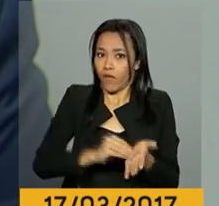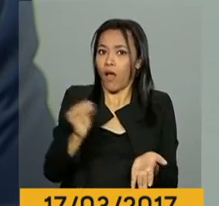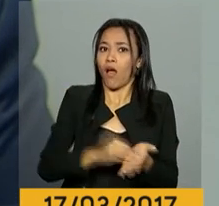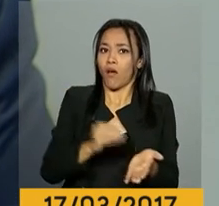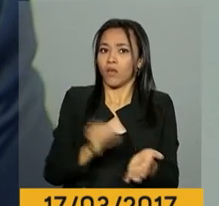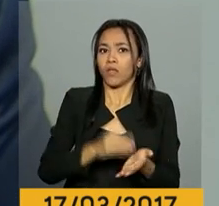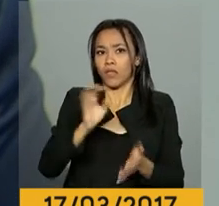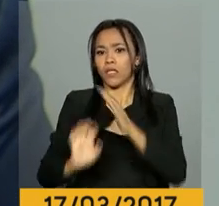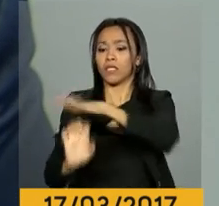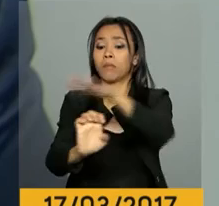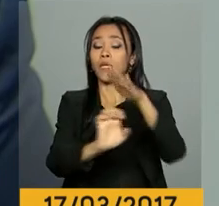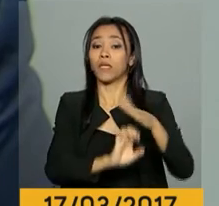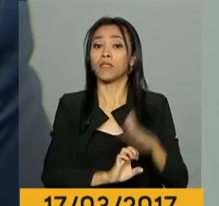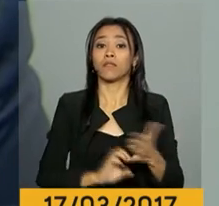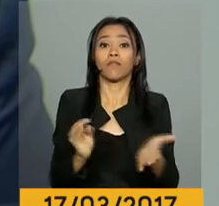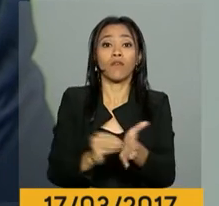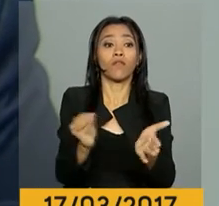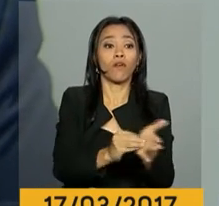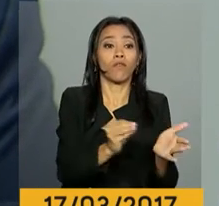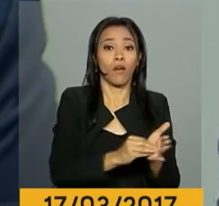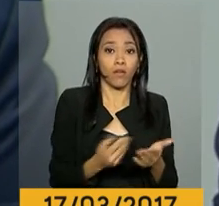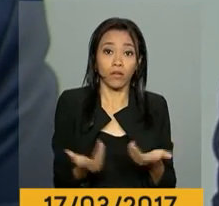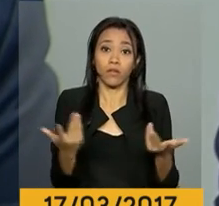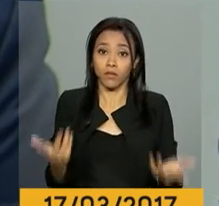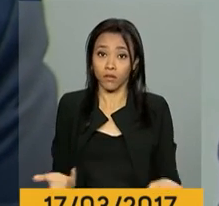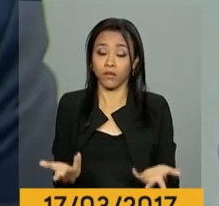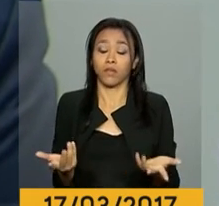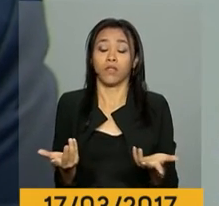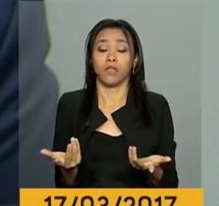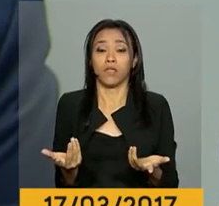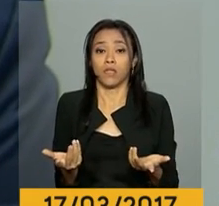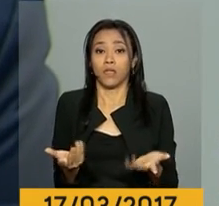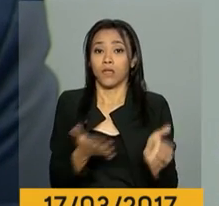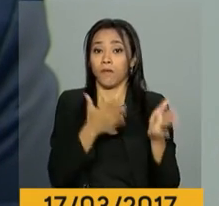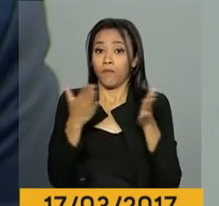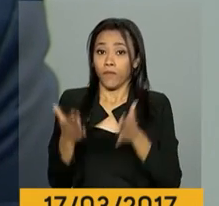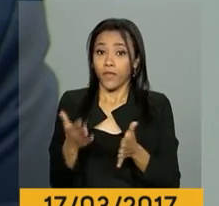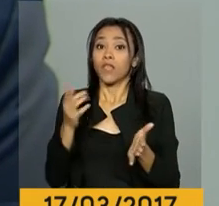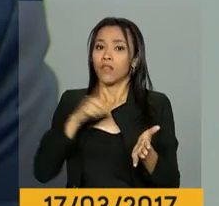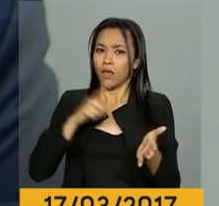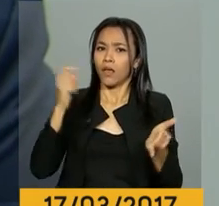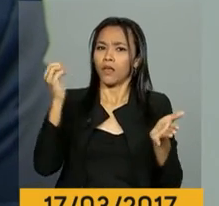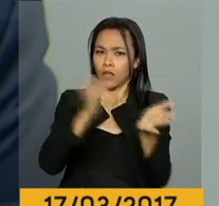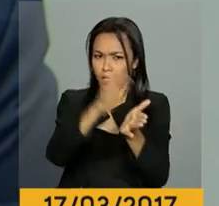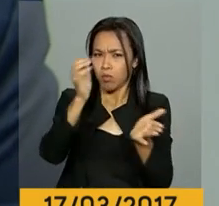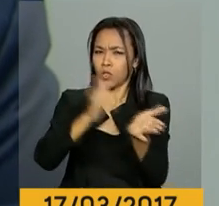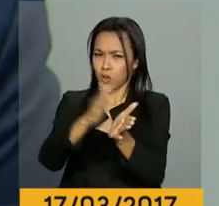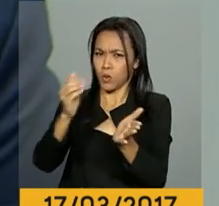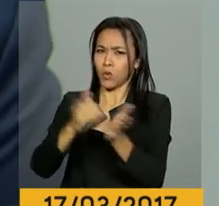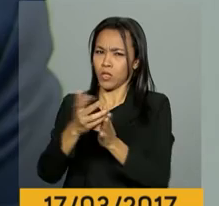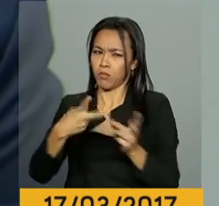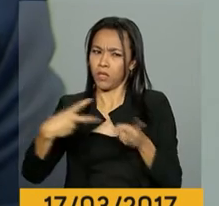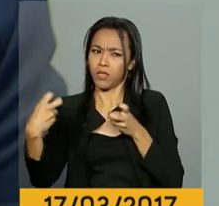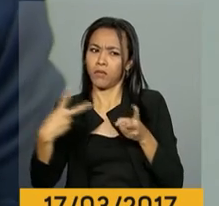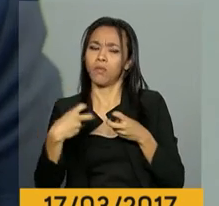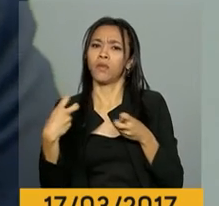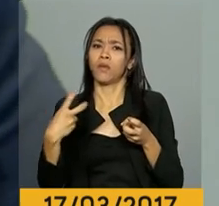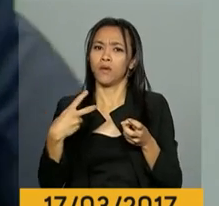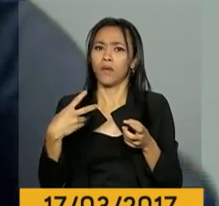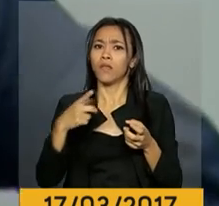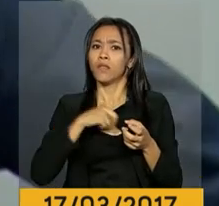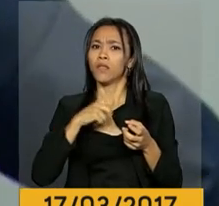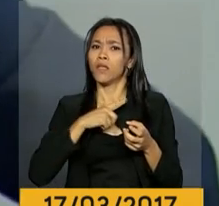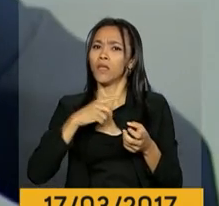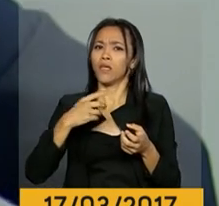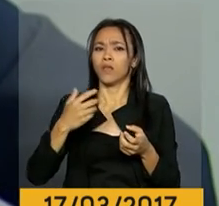nas empresas, portanto, no primeiro momento, além das demissões que se verificaram, há sempre uma capacidade